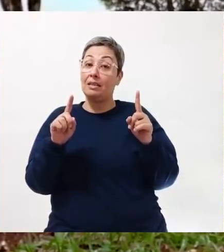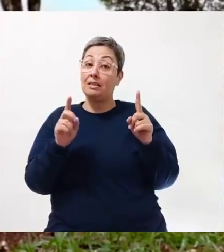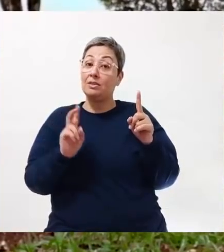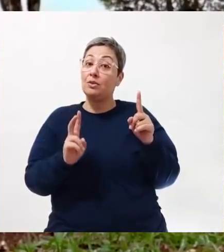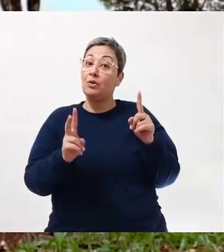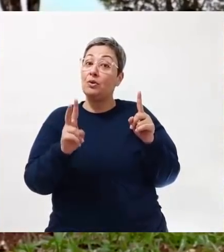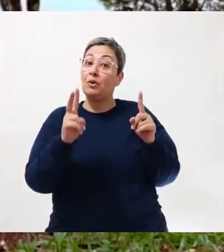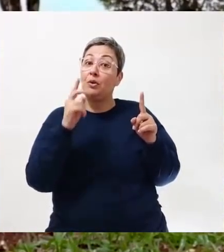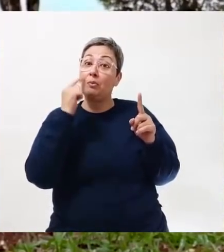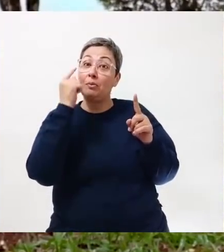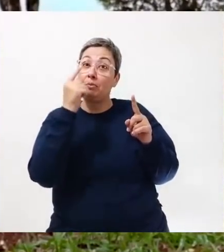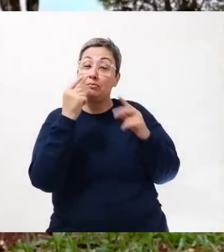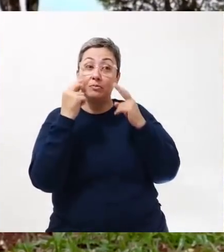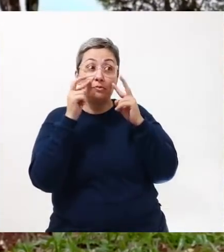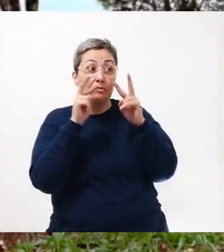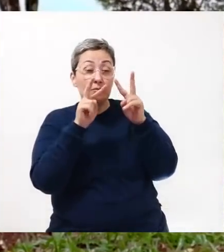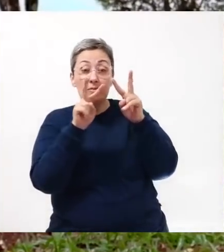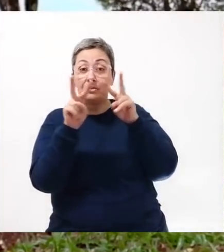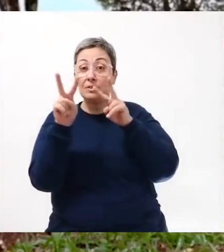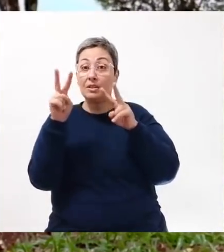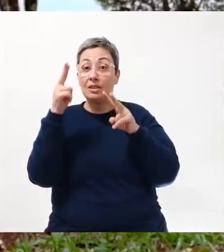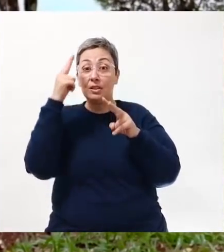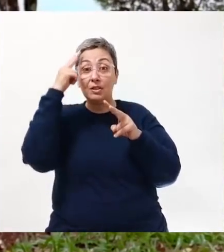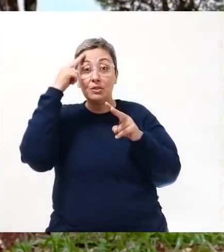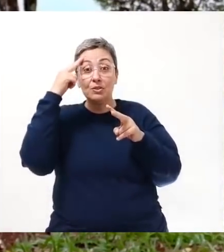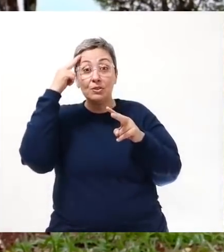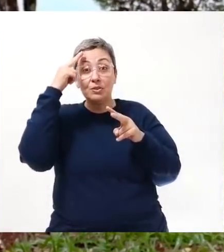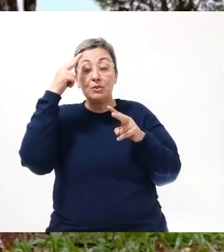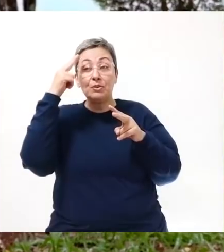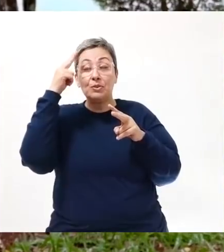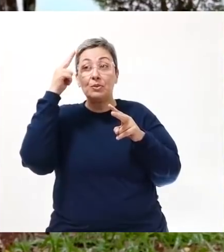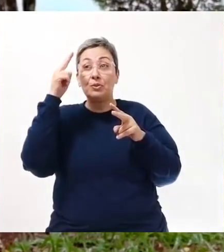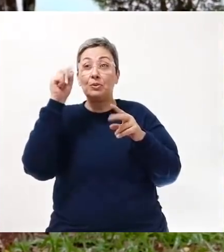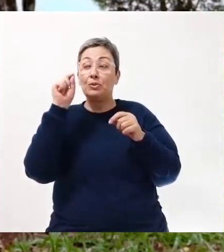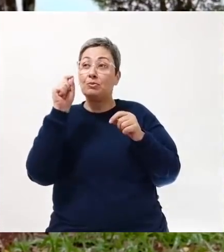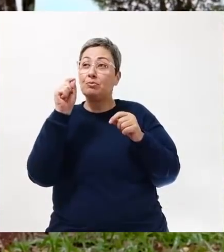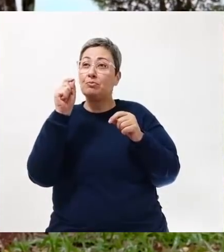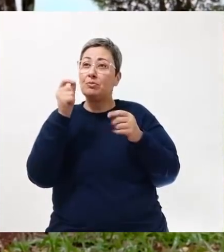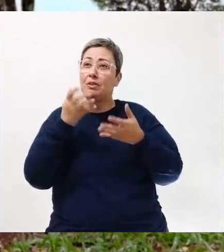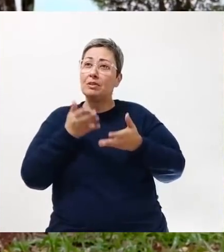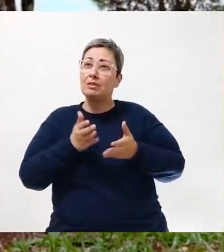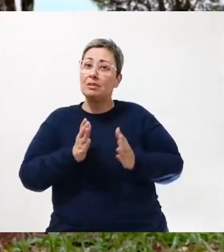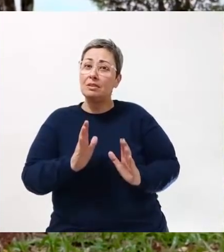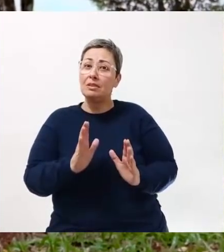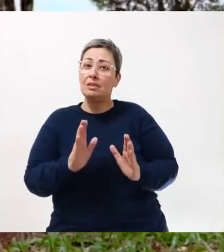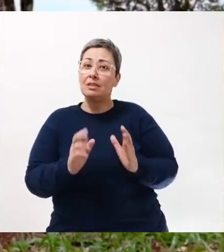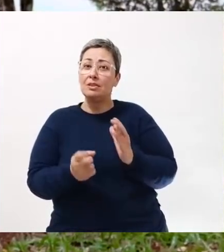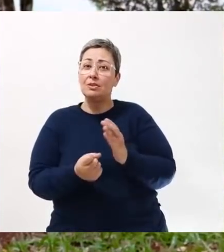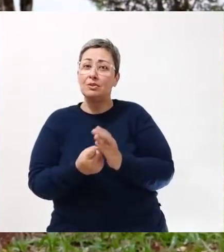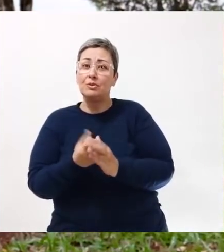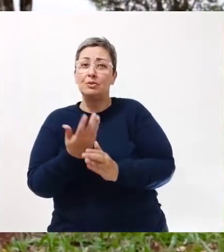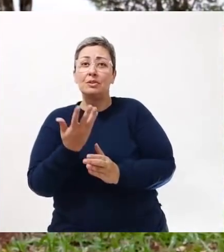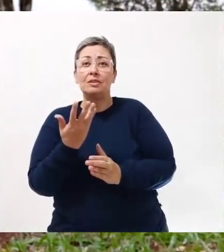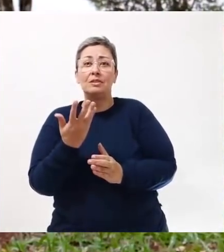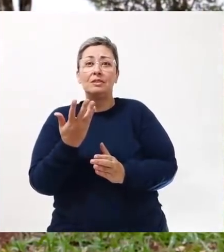Mas enquanto vemos, nós sonhamos com nascimentos.